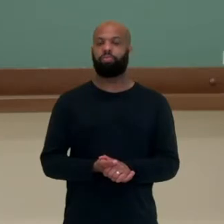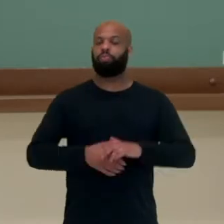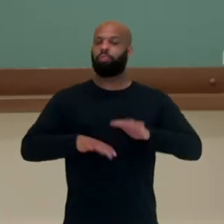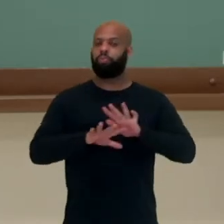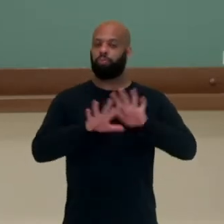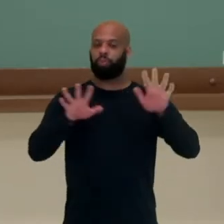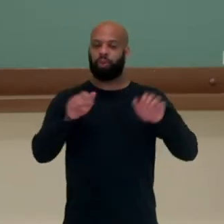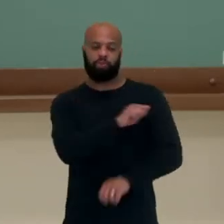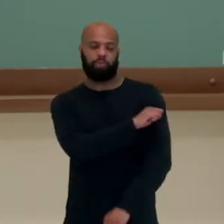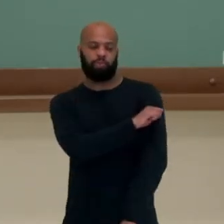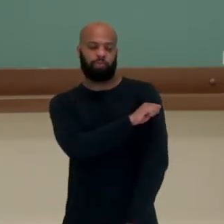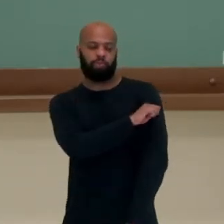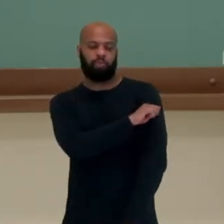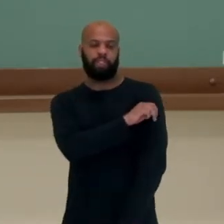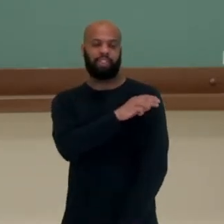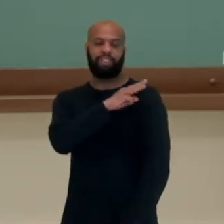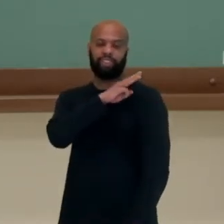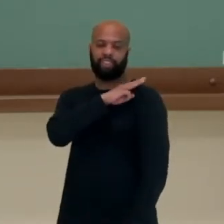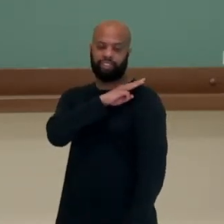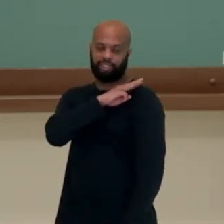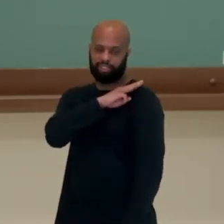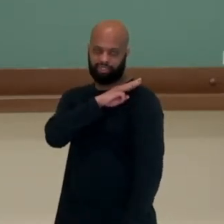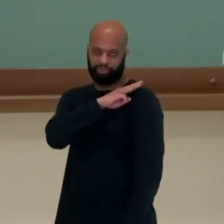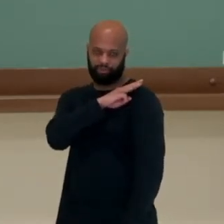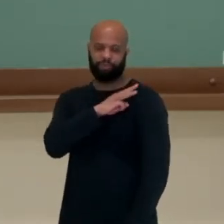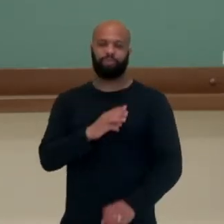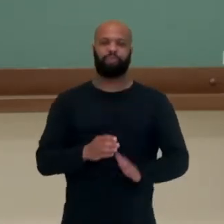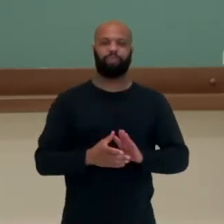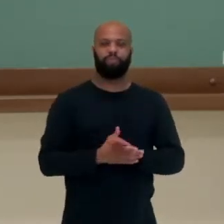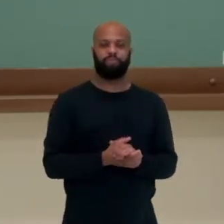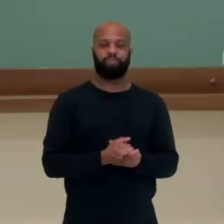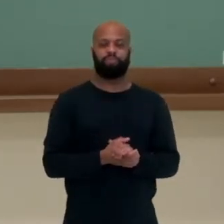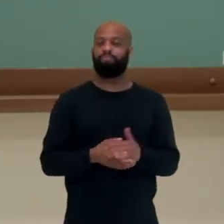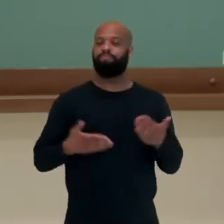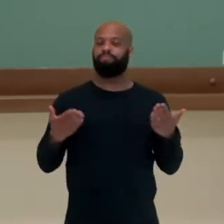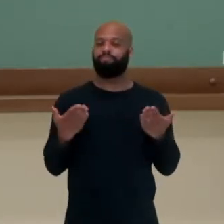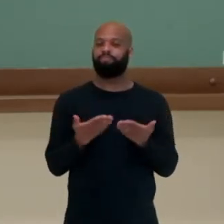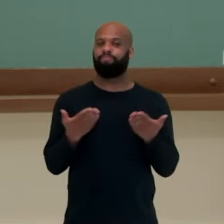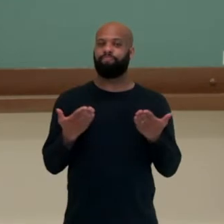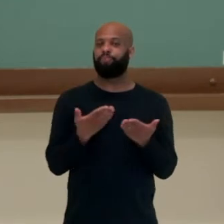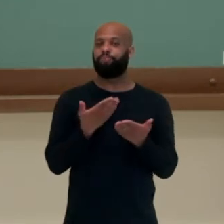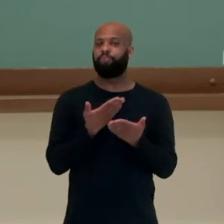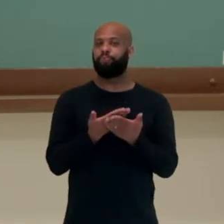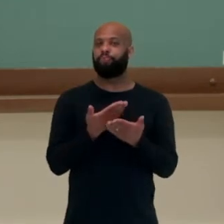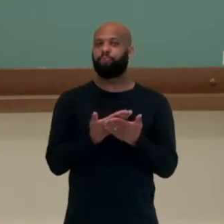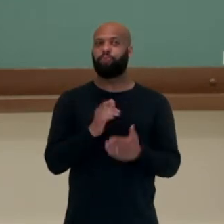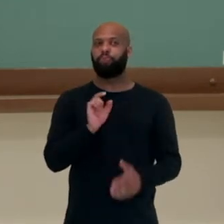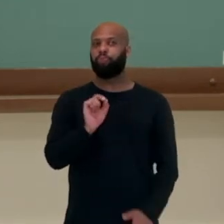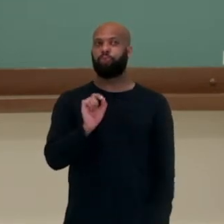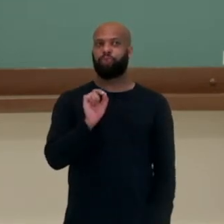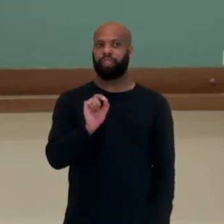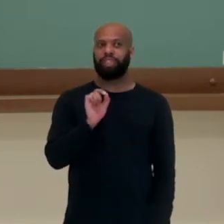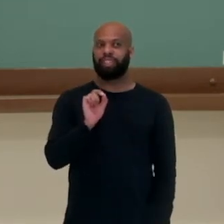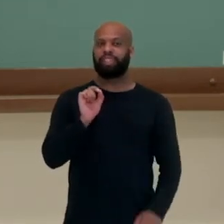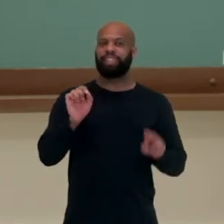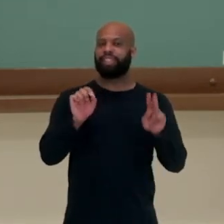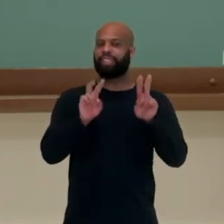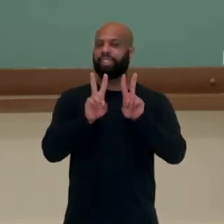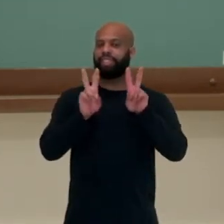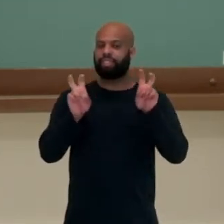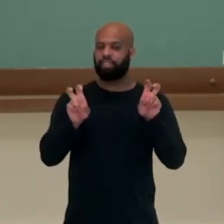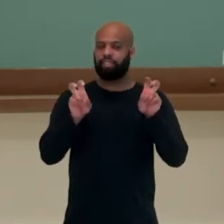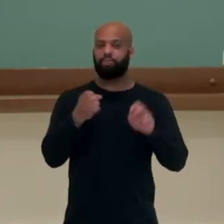Olá, estudantes da terceira série do ensino médio. Vamos trabalhar hoje neste vídeo sobre